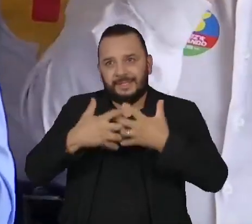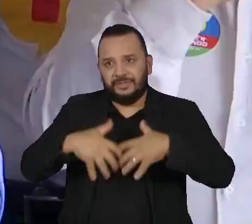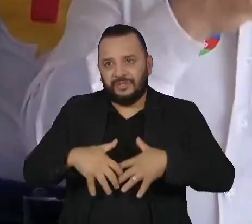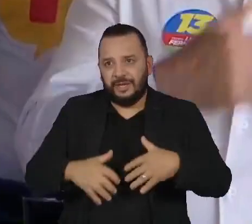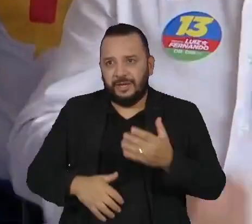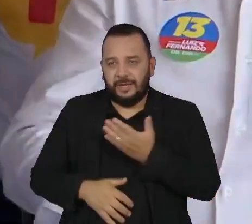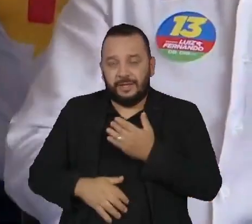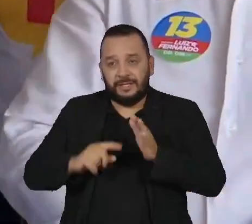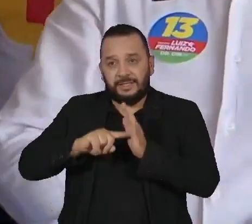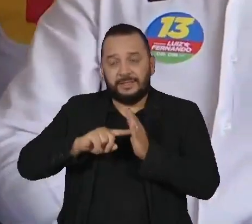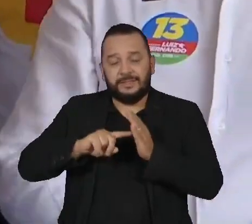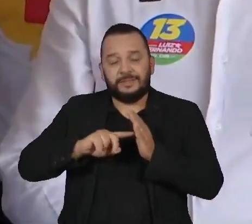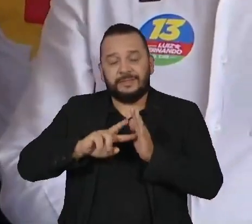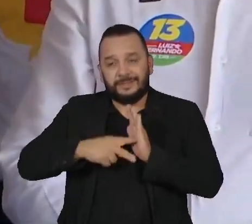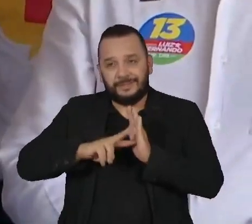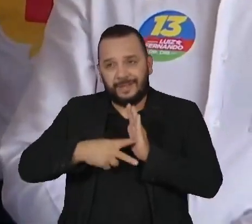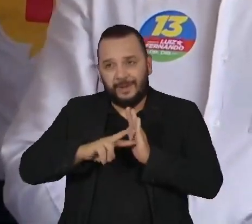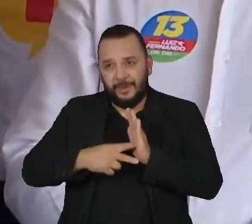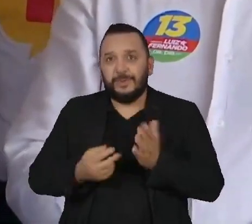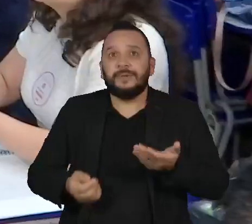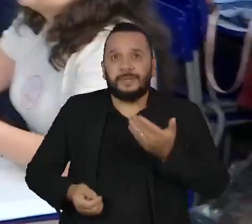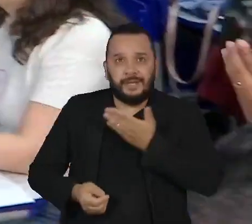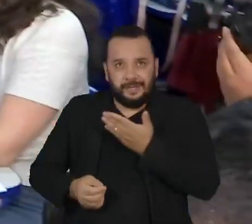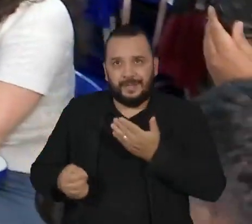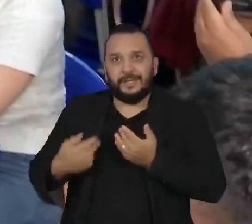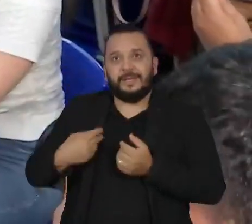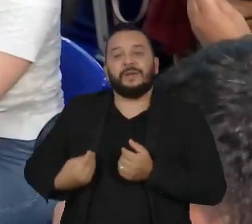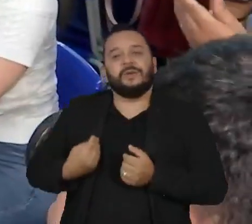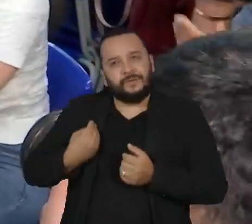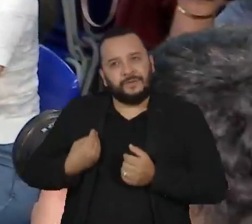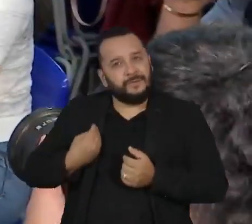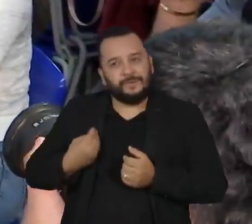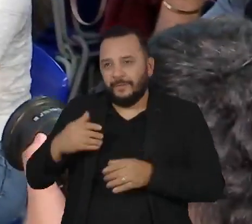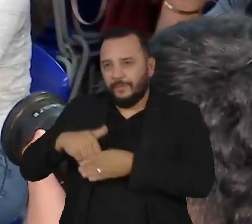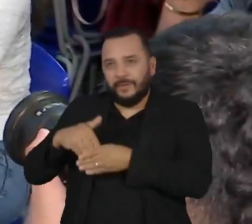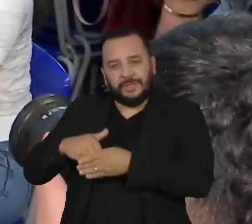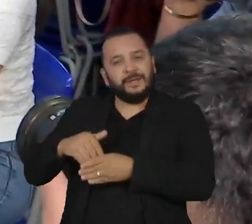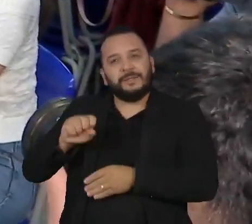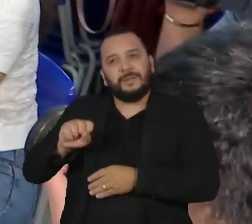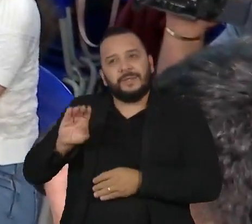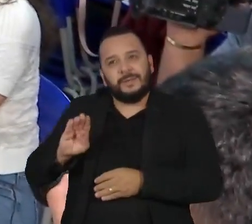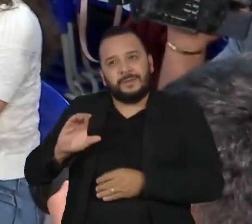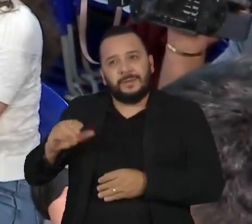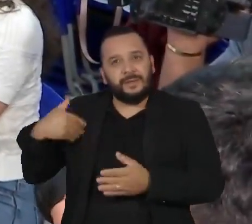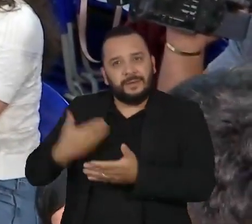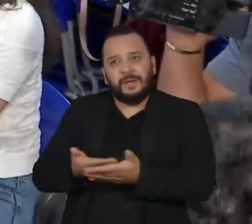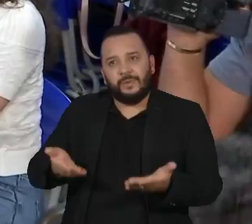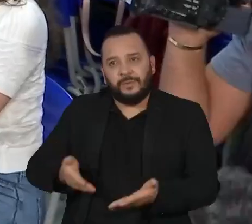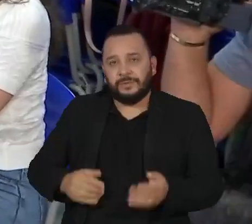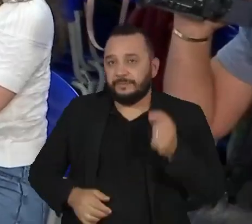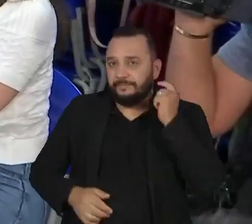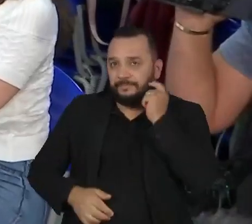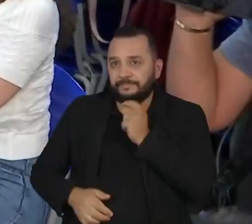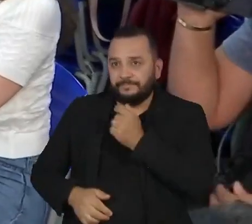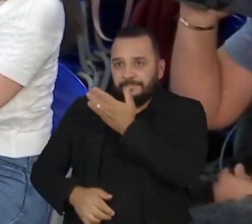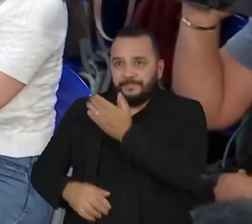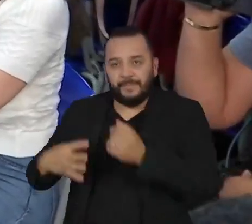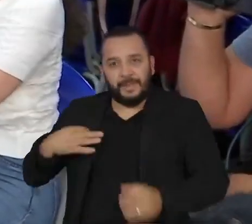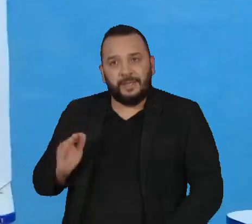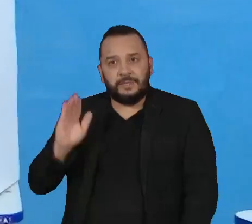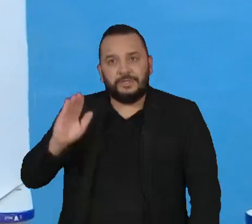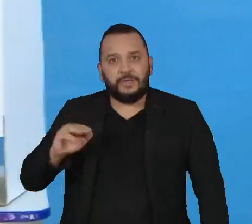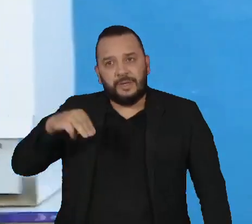mantendo o domicílio eleitoral até hoje na capital paulista o prefeito Ricardo Nunes candidato a reeleição pelo